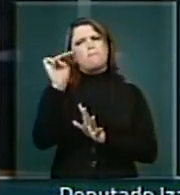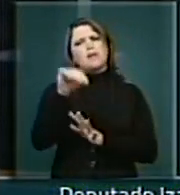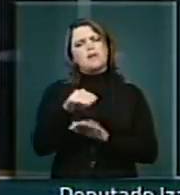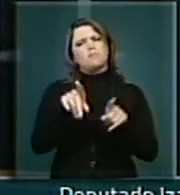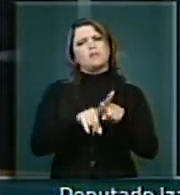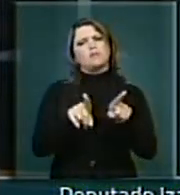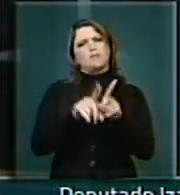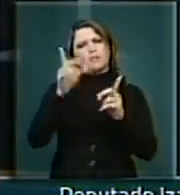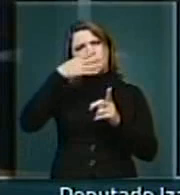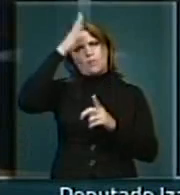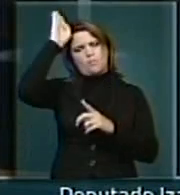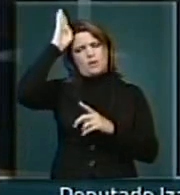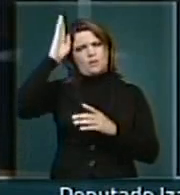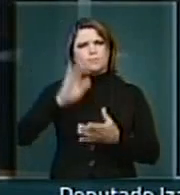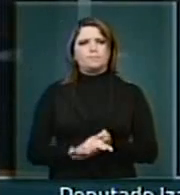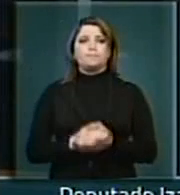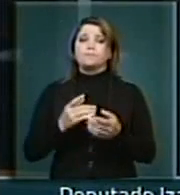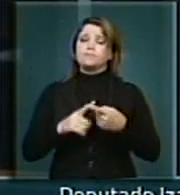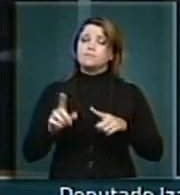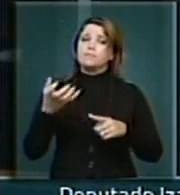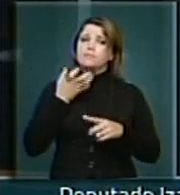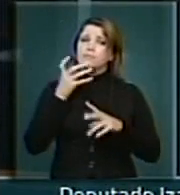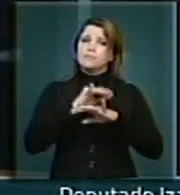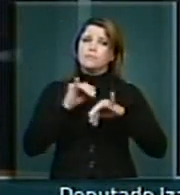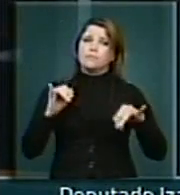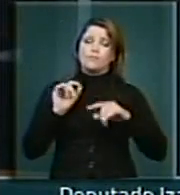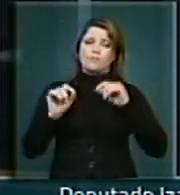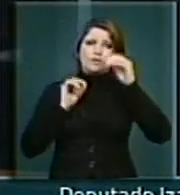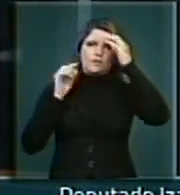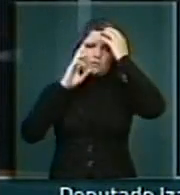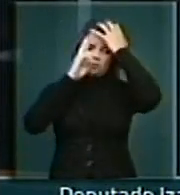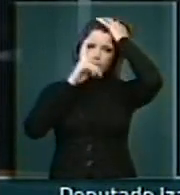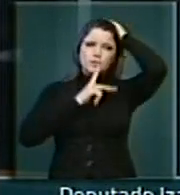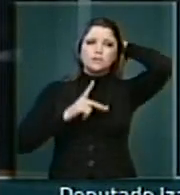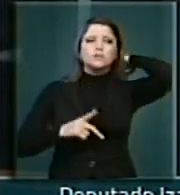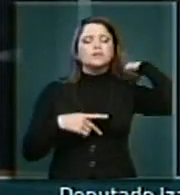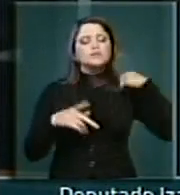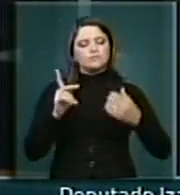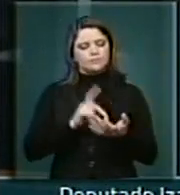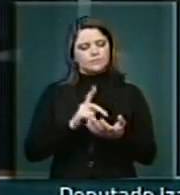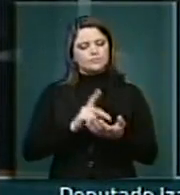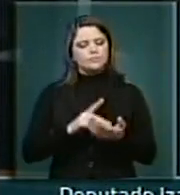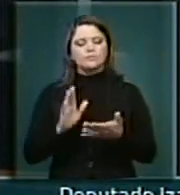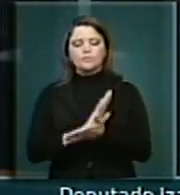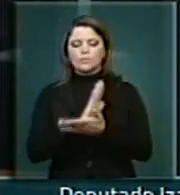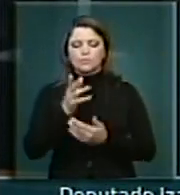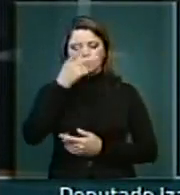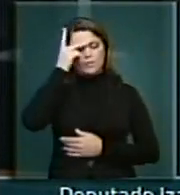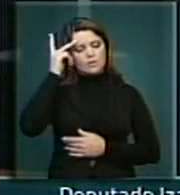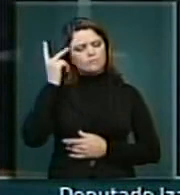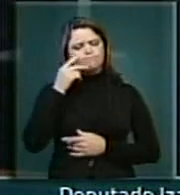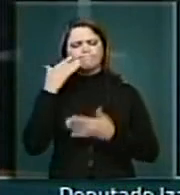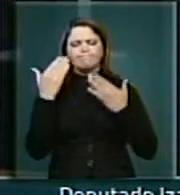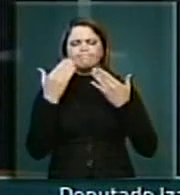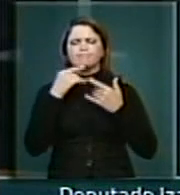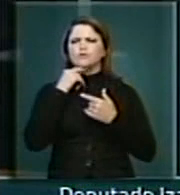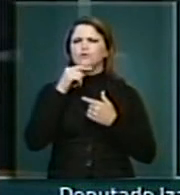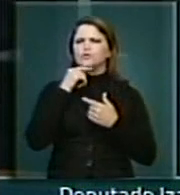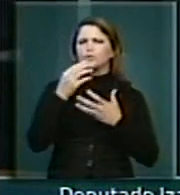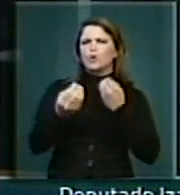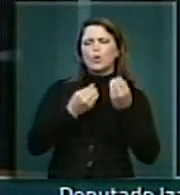de Bombeiros. Mas o que eu quero registrar, senhor presidente, e que de fato algumas pessoas questionam, mas